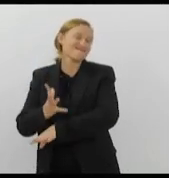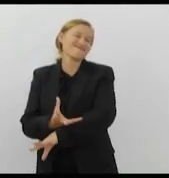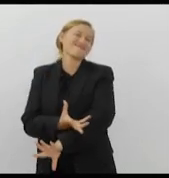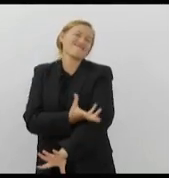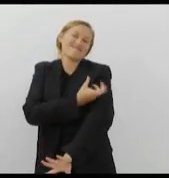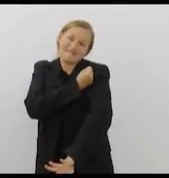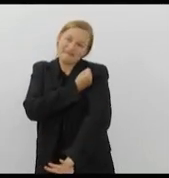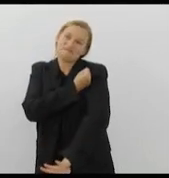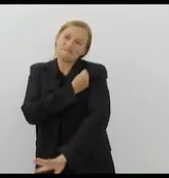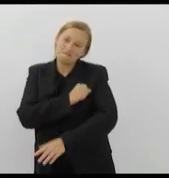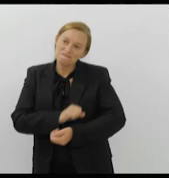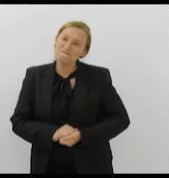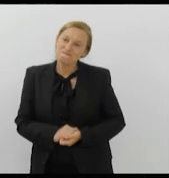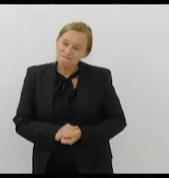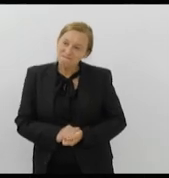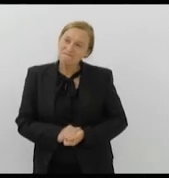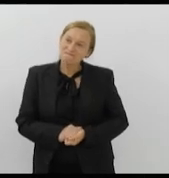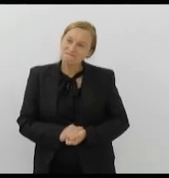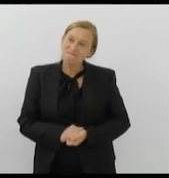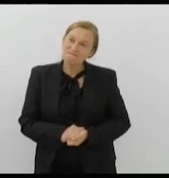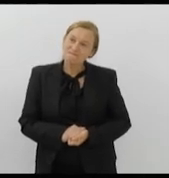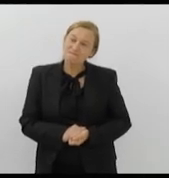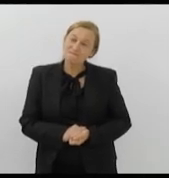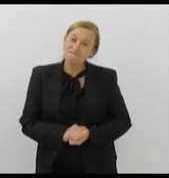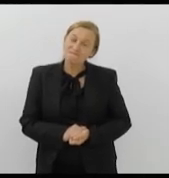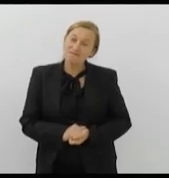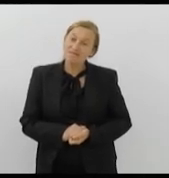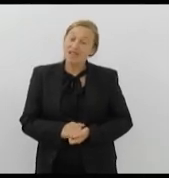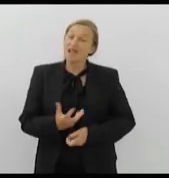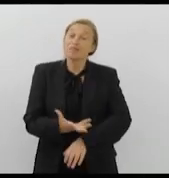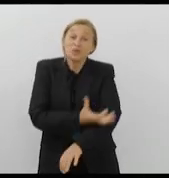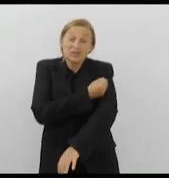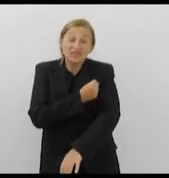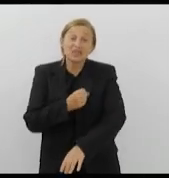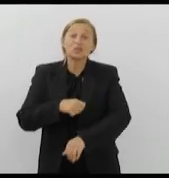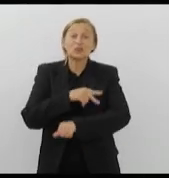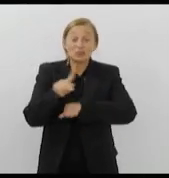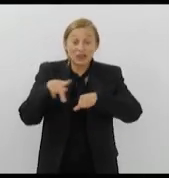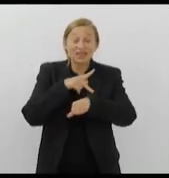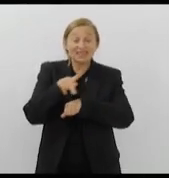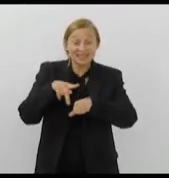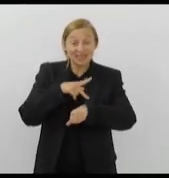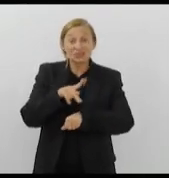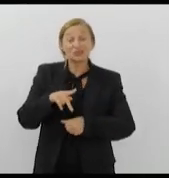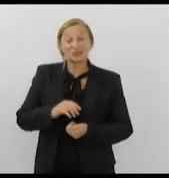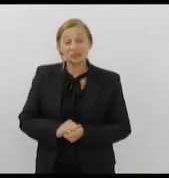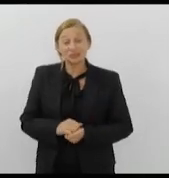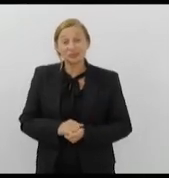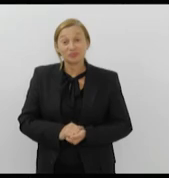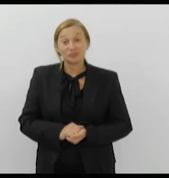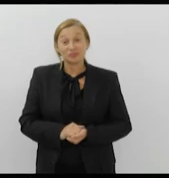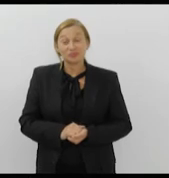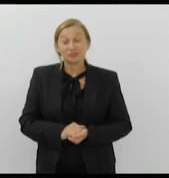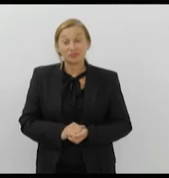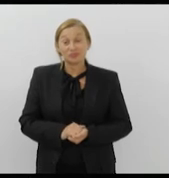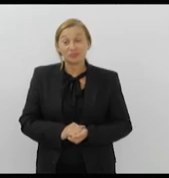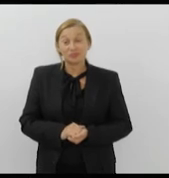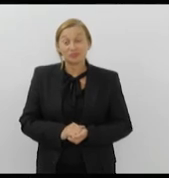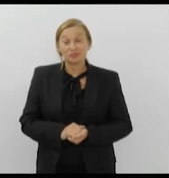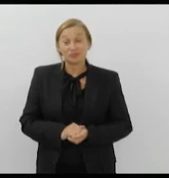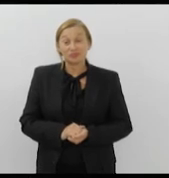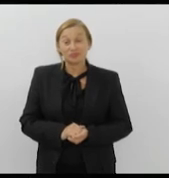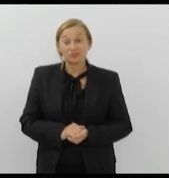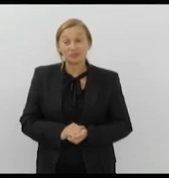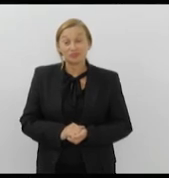emocionante. E com a cara do nosso país, com a cara do nosso país, é assim,